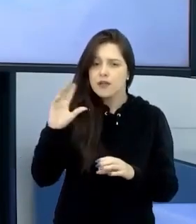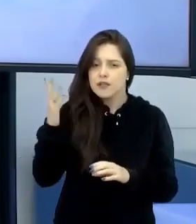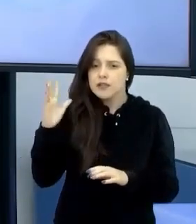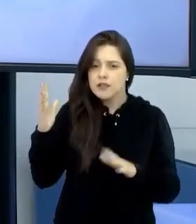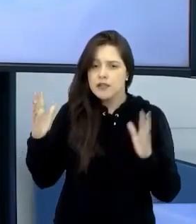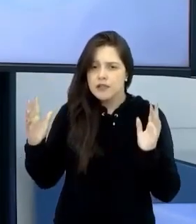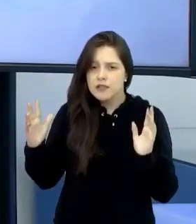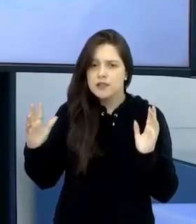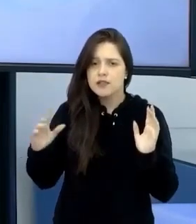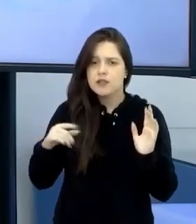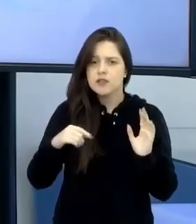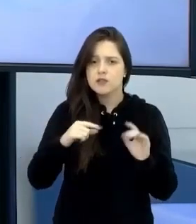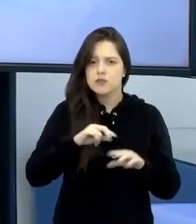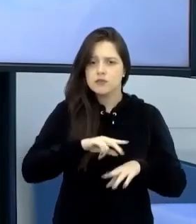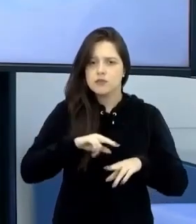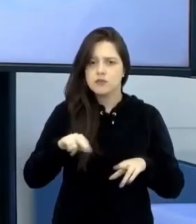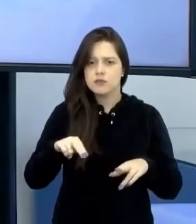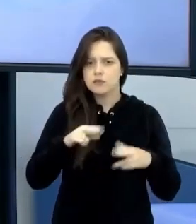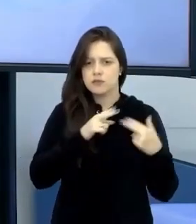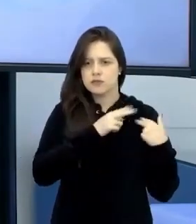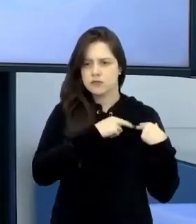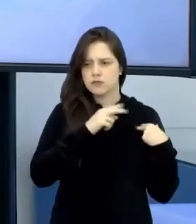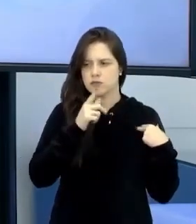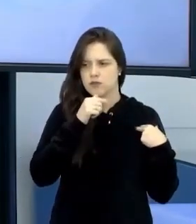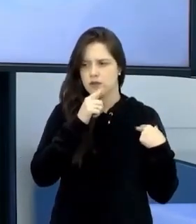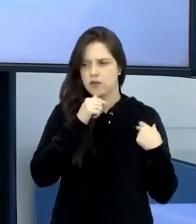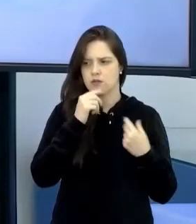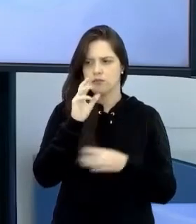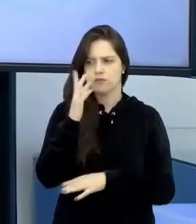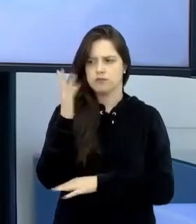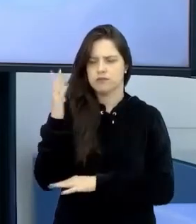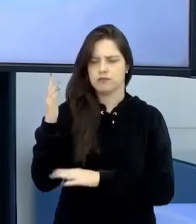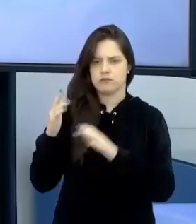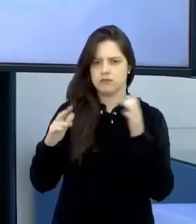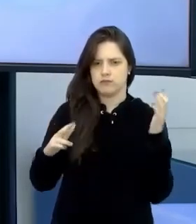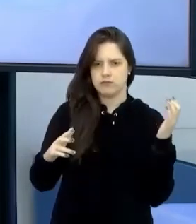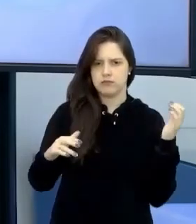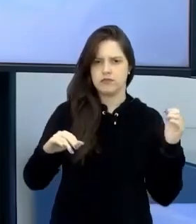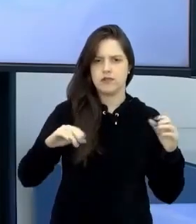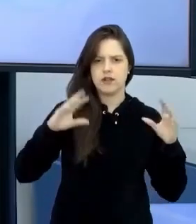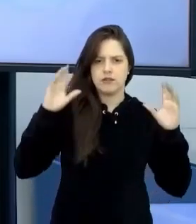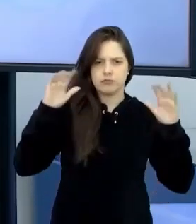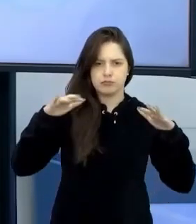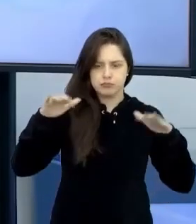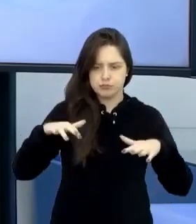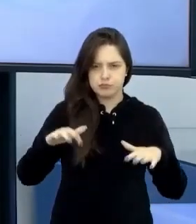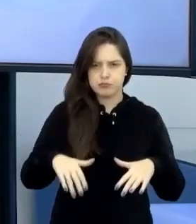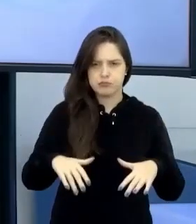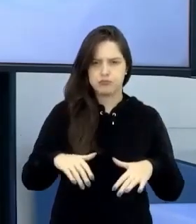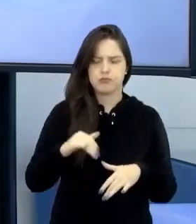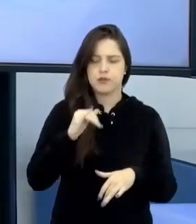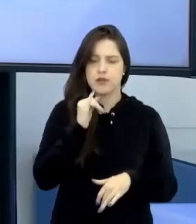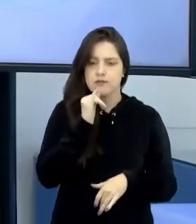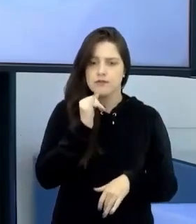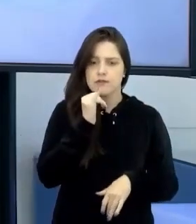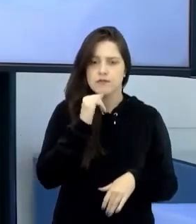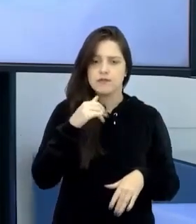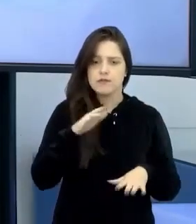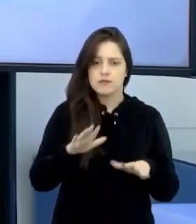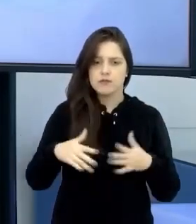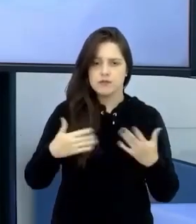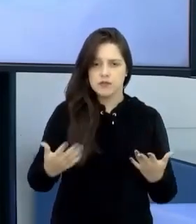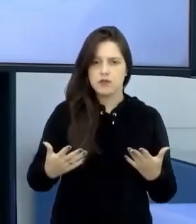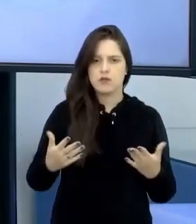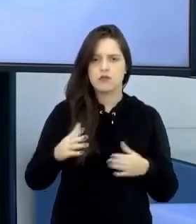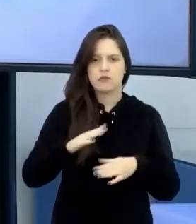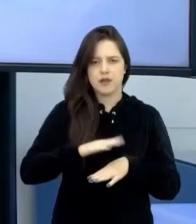bastante simples. É o processo de evaporação, ela se condensa, a chuva traz ela de volta e ela vai então participar dos outros